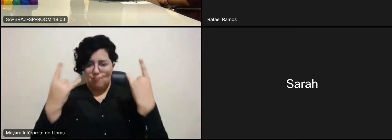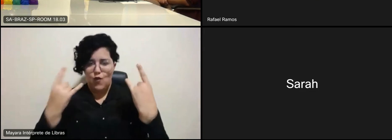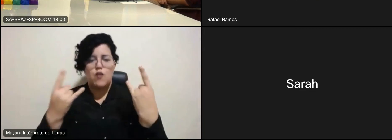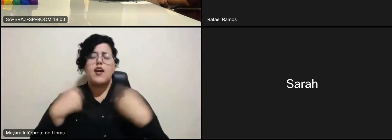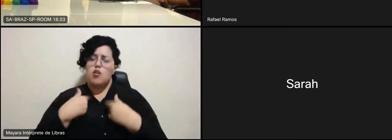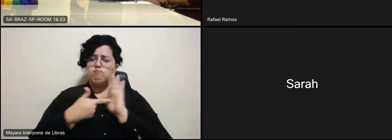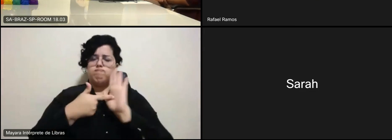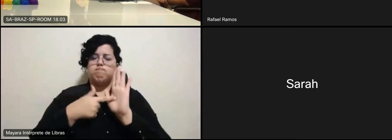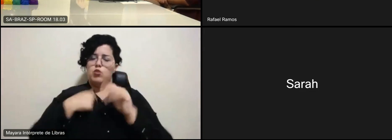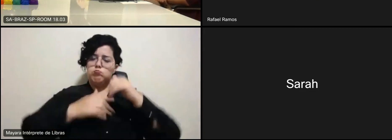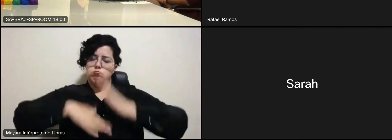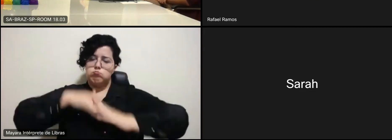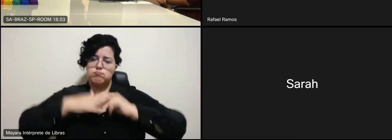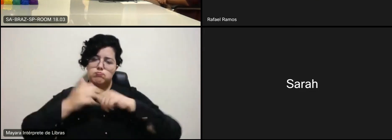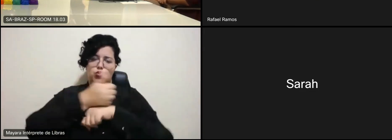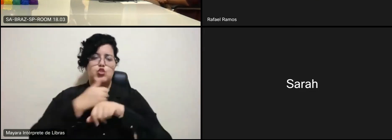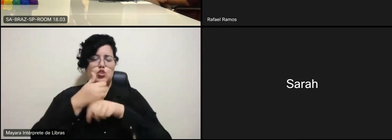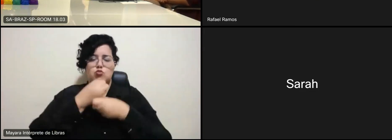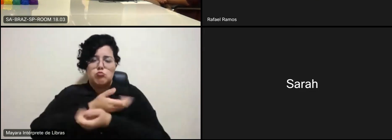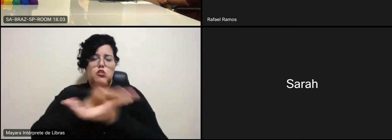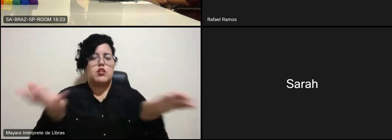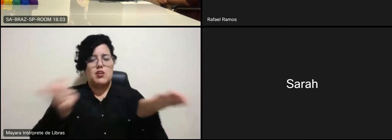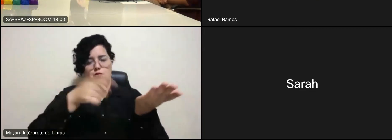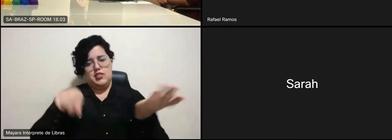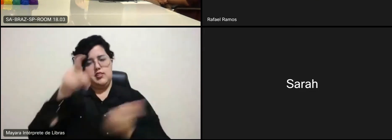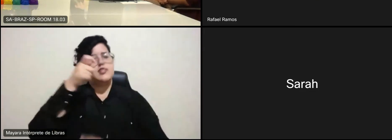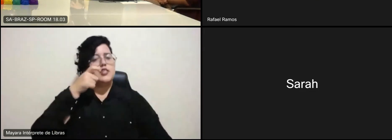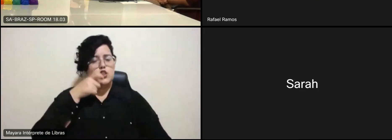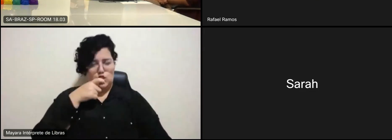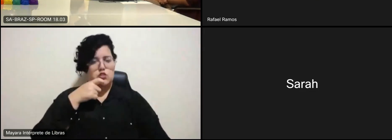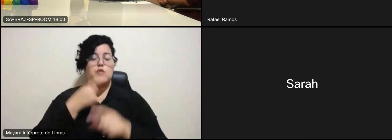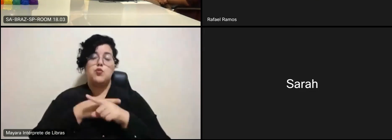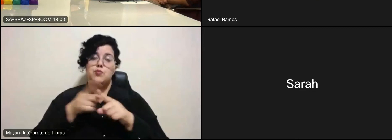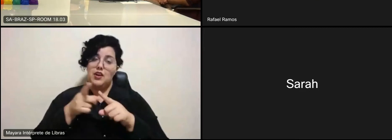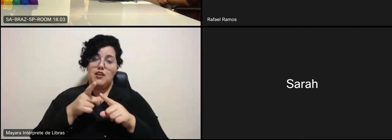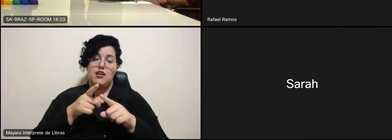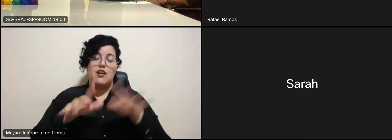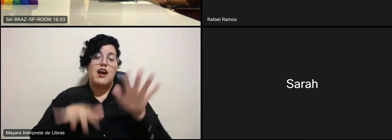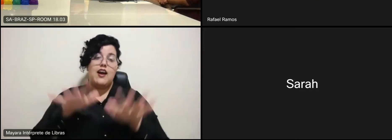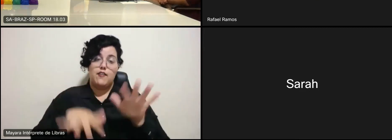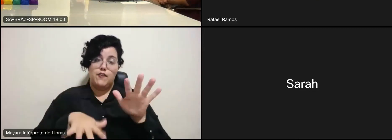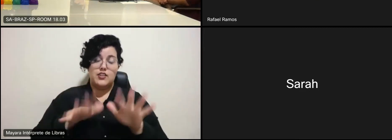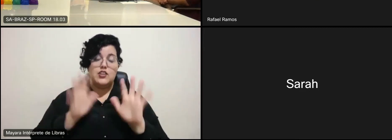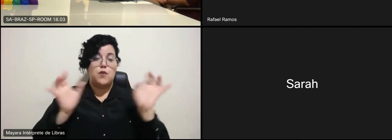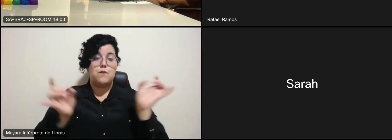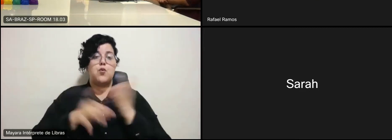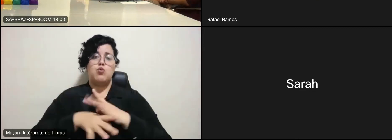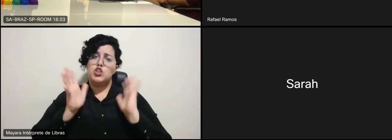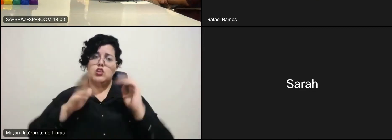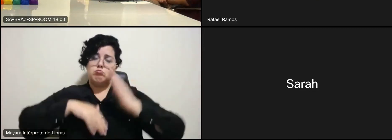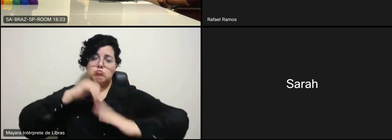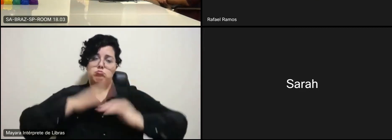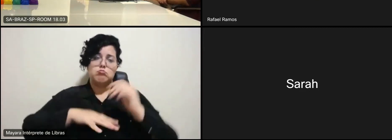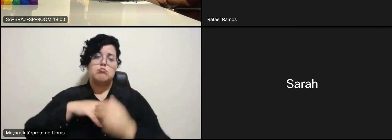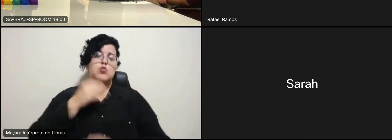excelência para vocês, hoje eu tô aqui para entregar excelência. Só que às vezes ela já estava pronta para entregar a excelência, mas ela não tinha